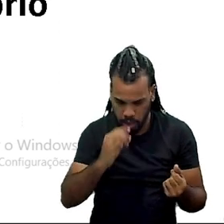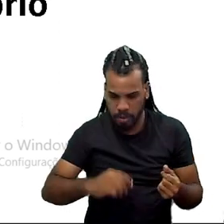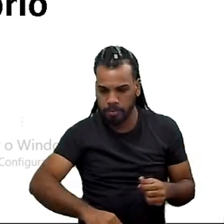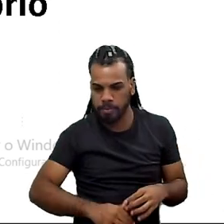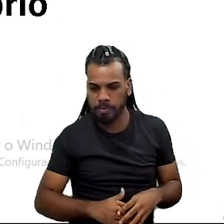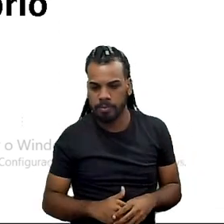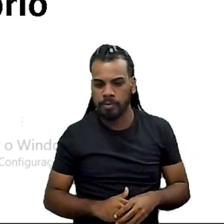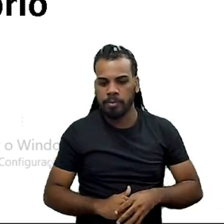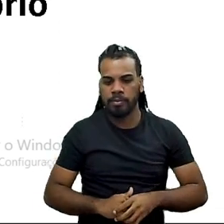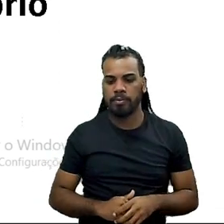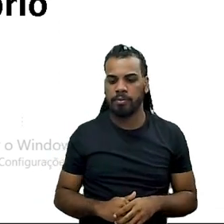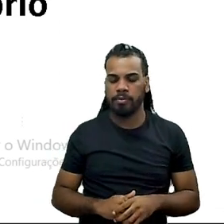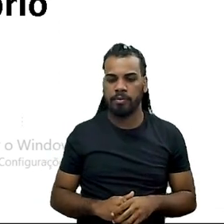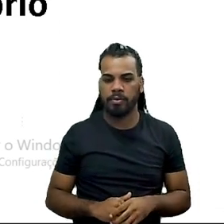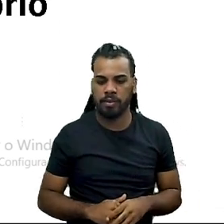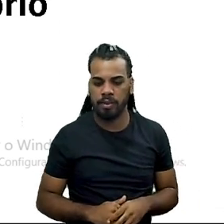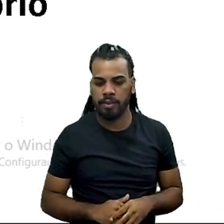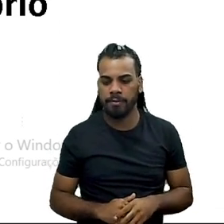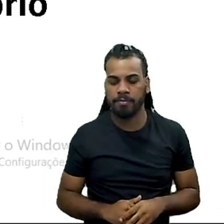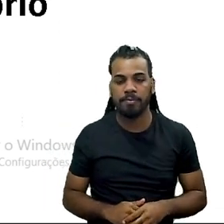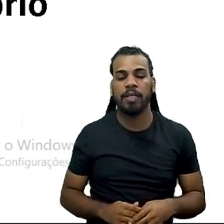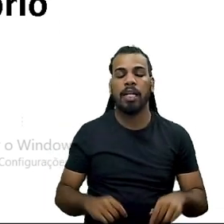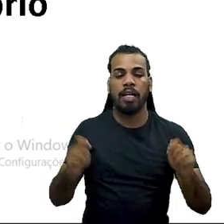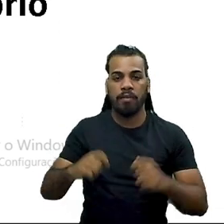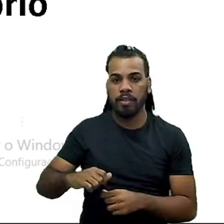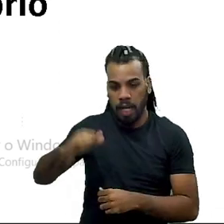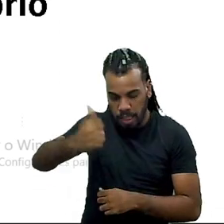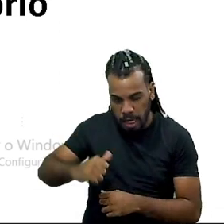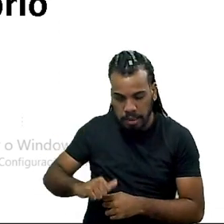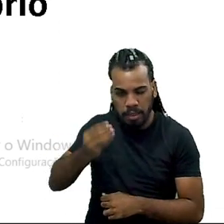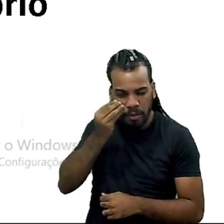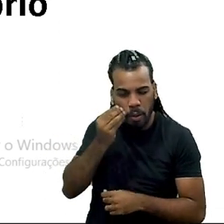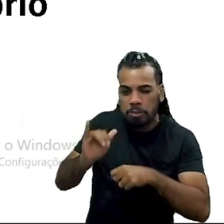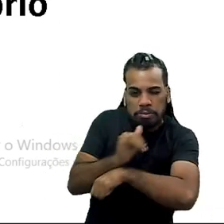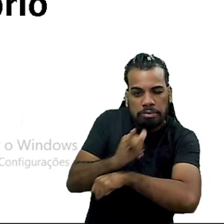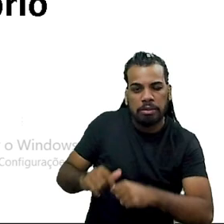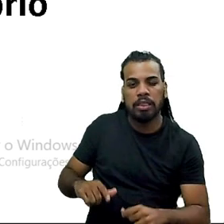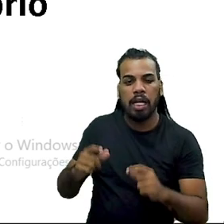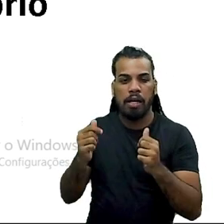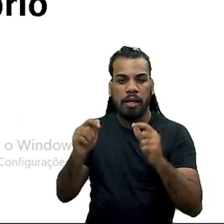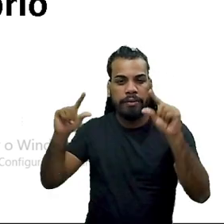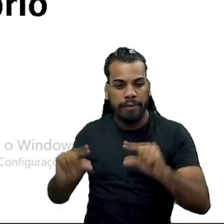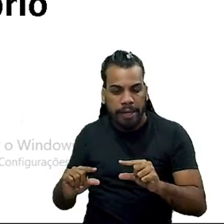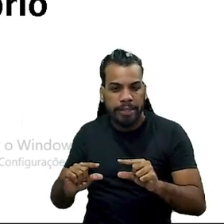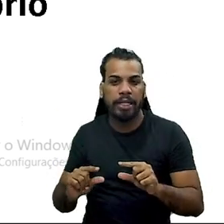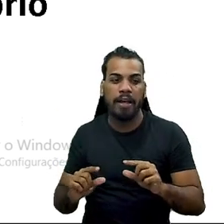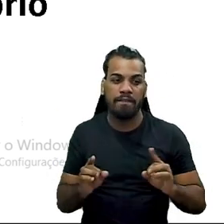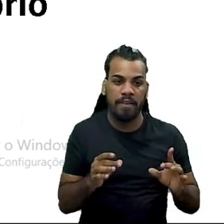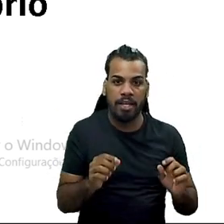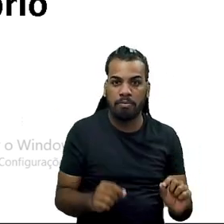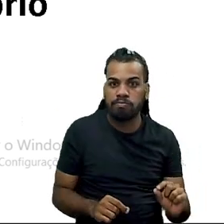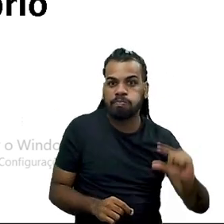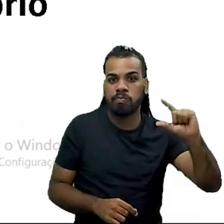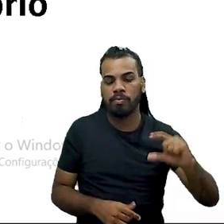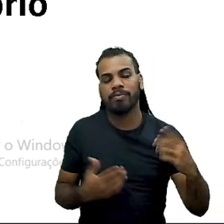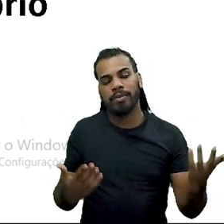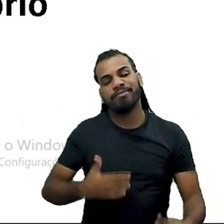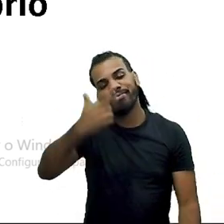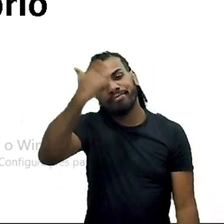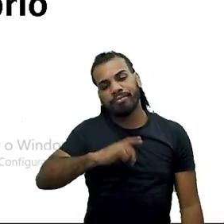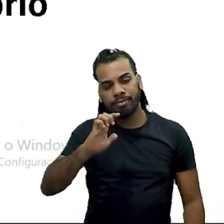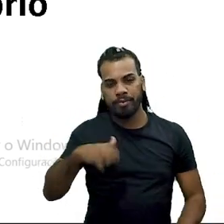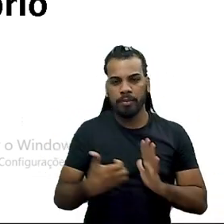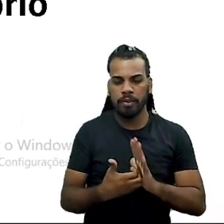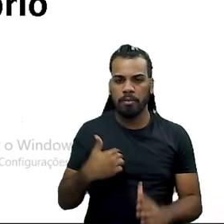Outras vantagens. Pode ser usado para avaliar alternativas de reduzir preço e aumentar o volume de vendas. De repente, o empresário pode